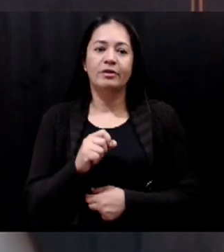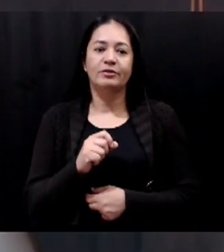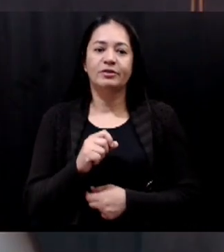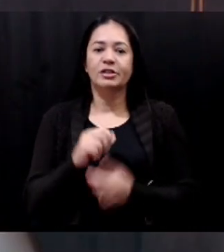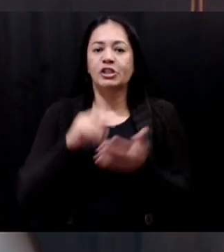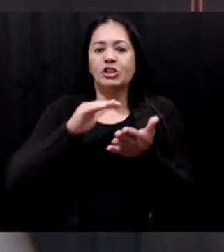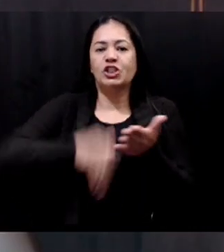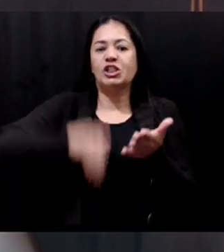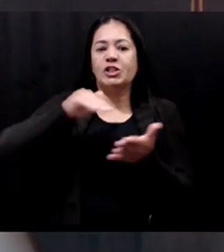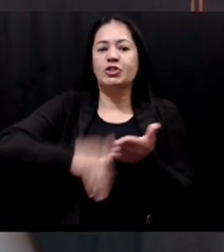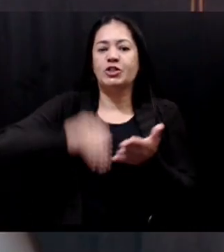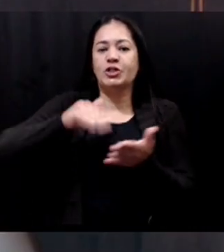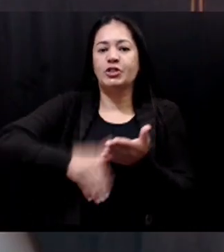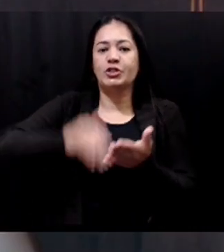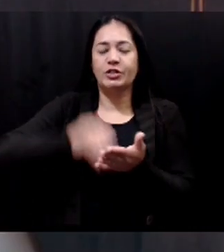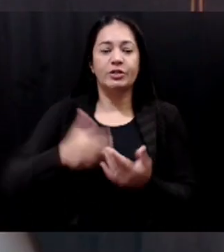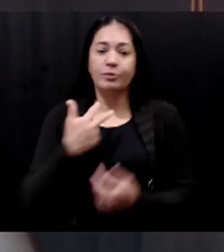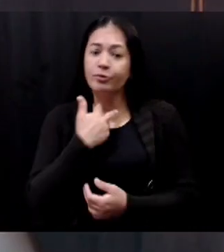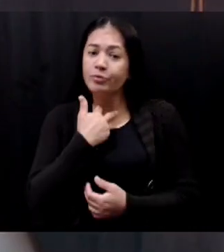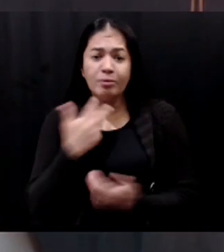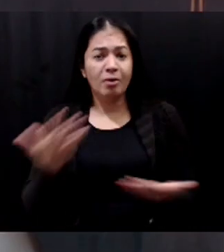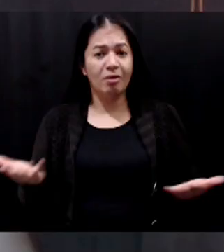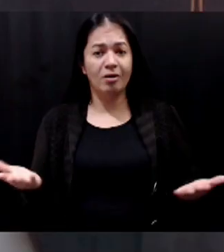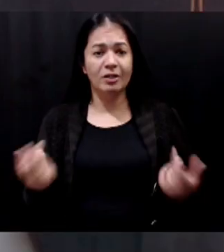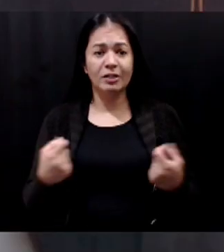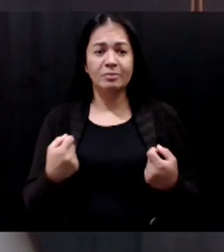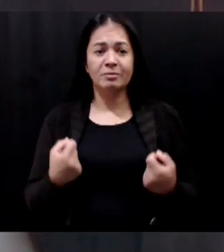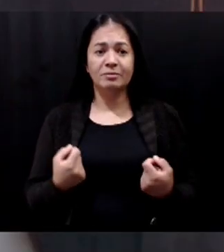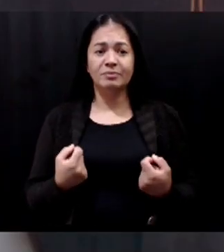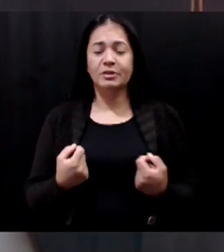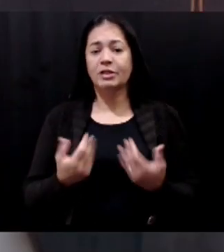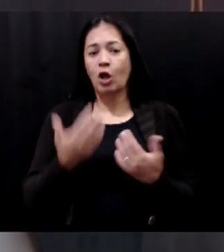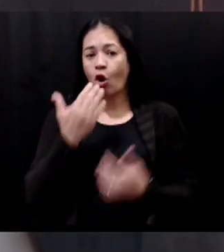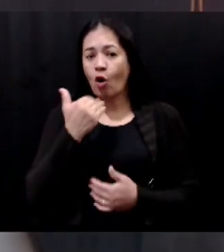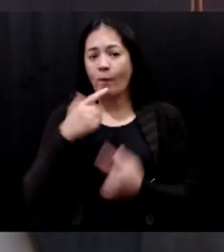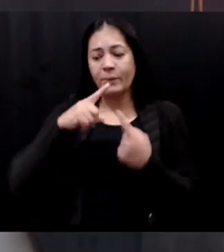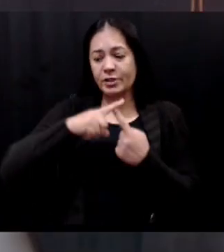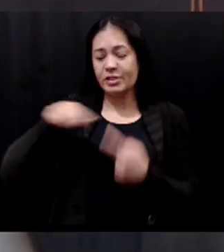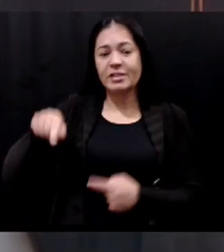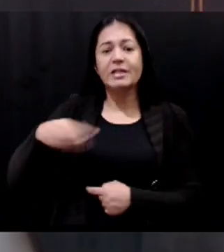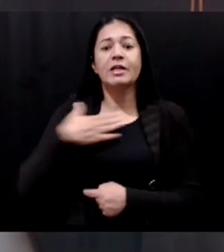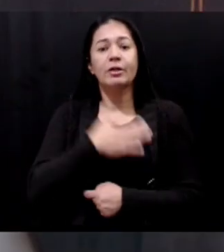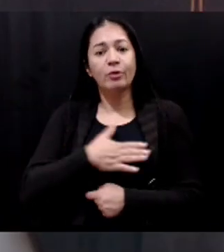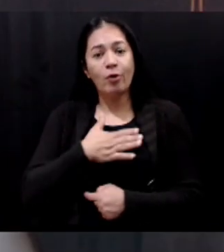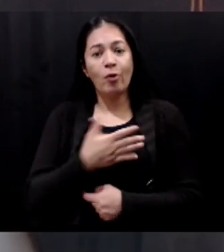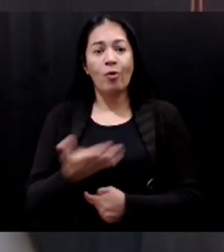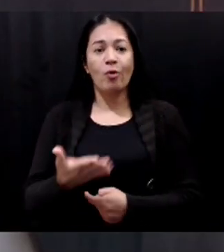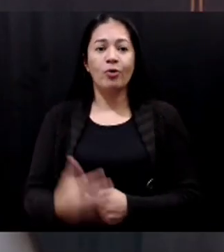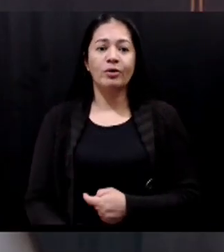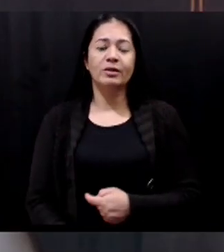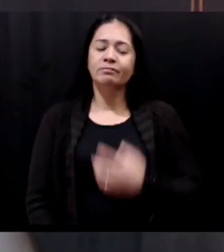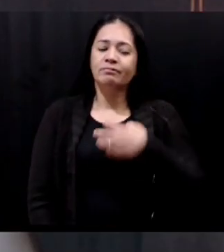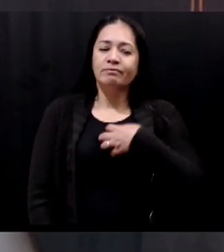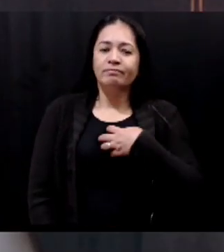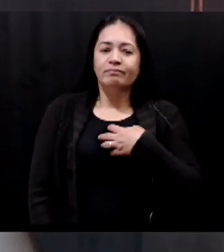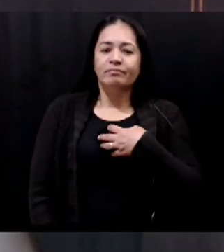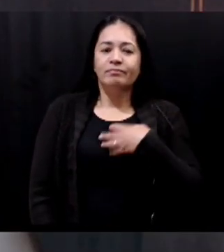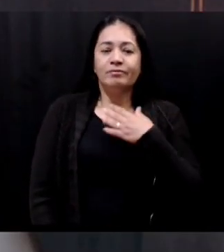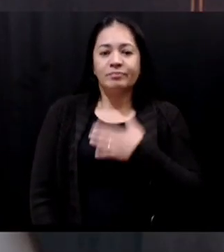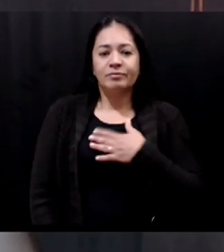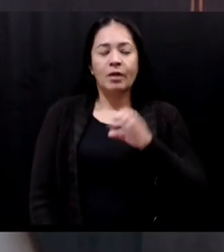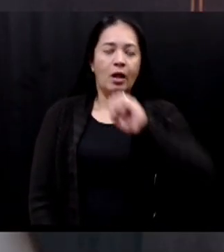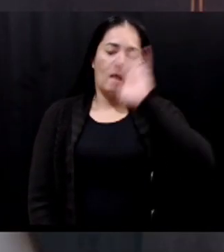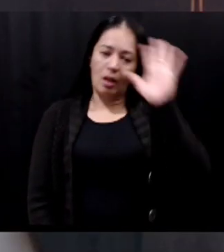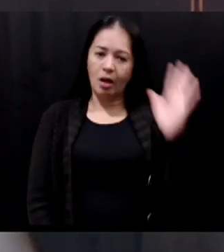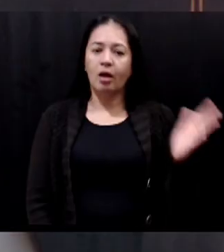tudo. Tem que ser uma dieta que tenha alimentos que o paciente goste, que ele sinta prazer e que, claro, forneça um